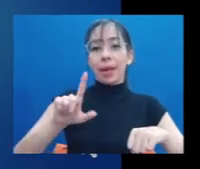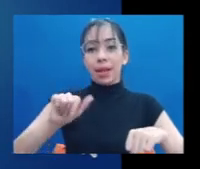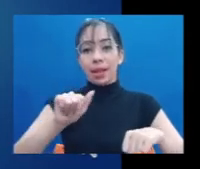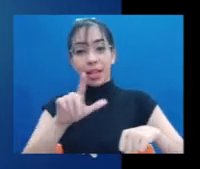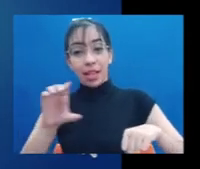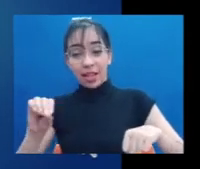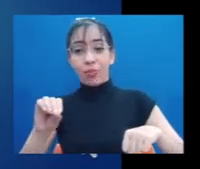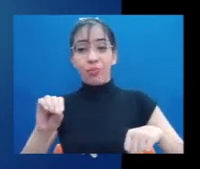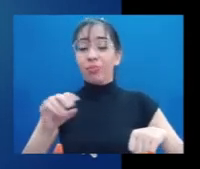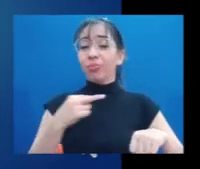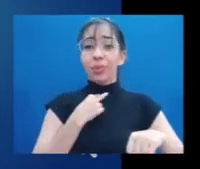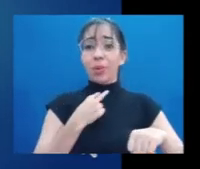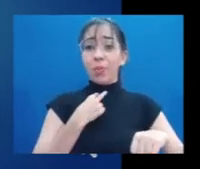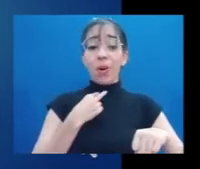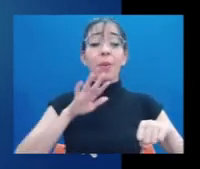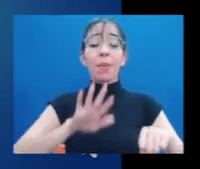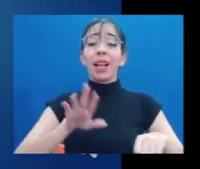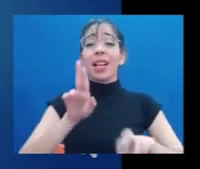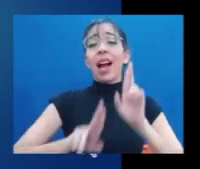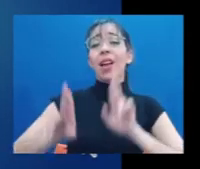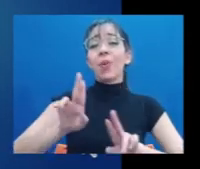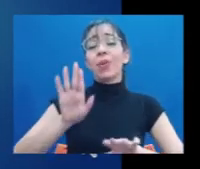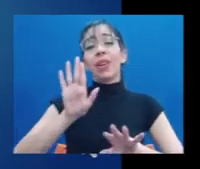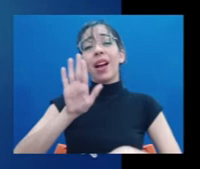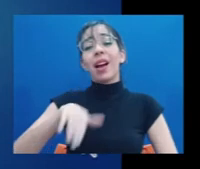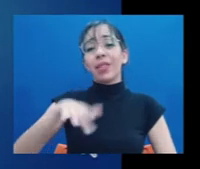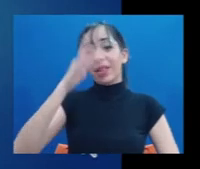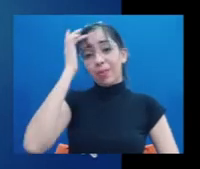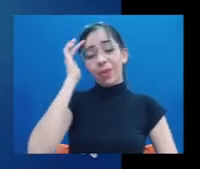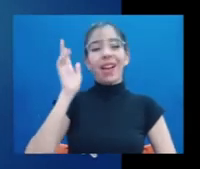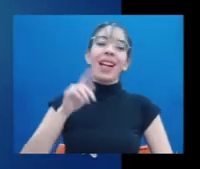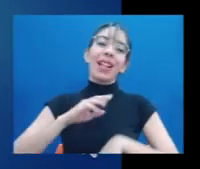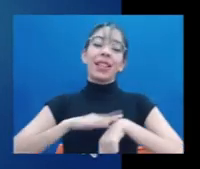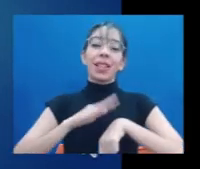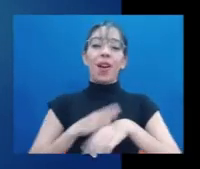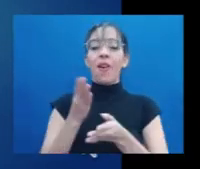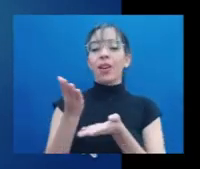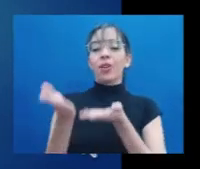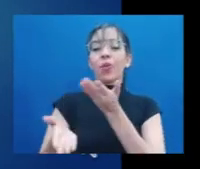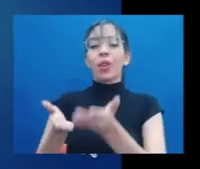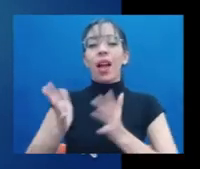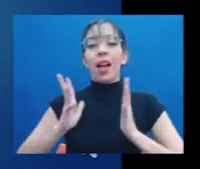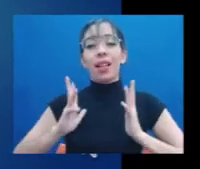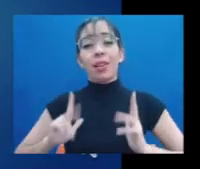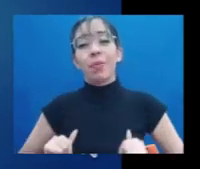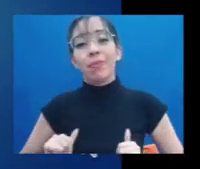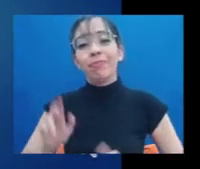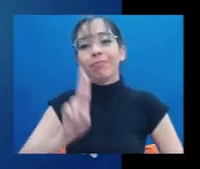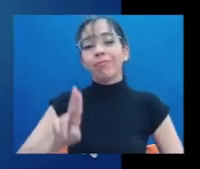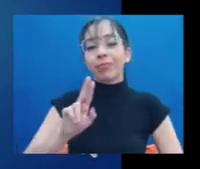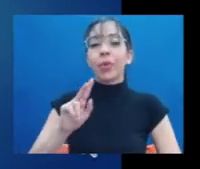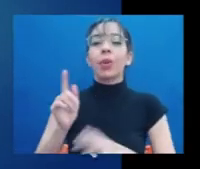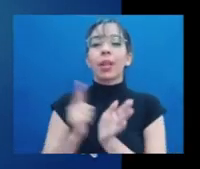estar envolta ou coberta por nenhum material, principalmente papelões, que são bons isolantes térmicos, e normalmente as pessoas usam esse papelão para